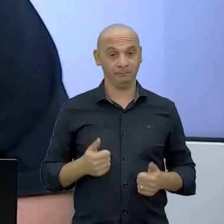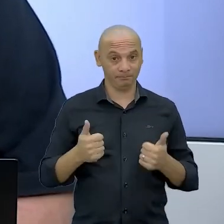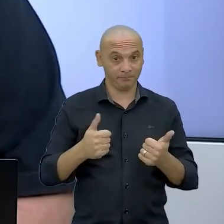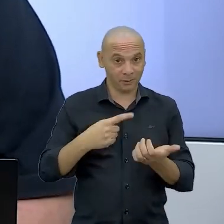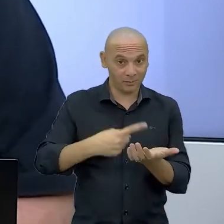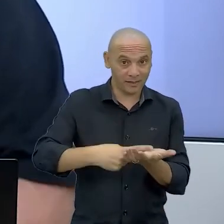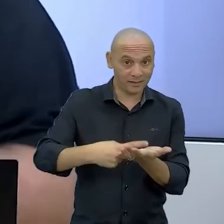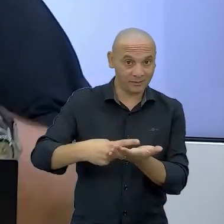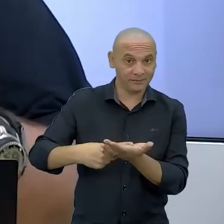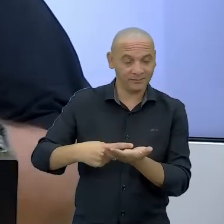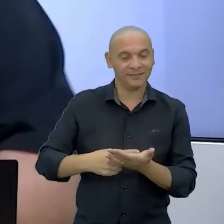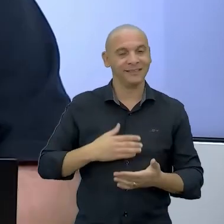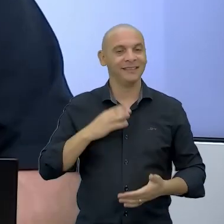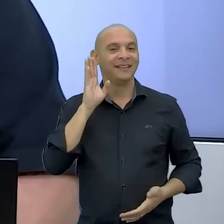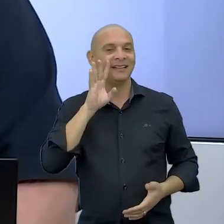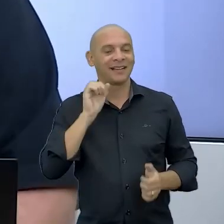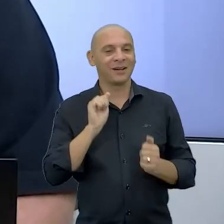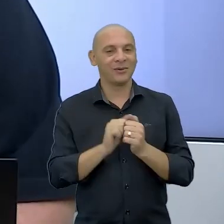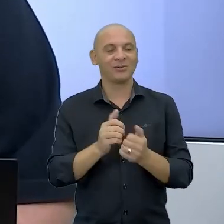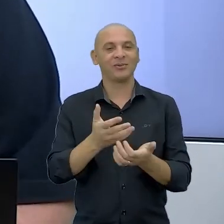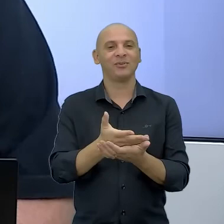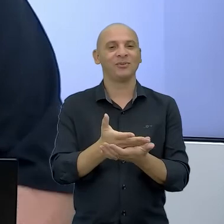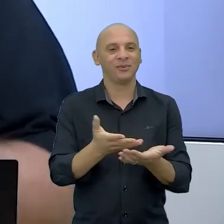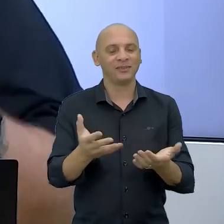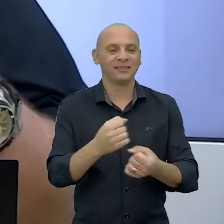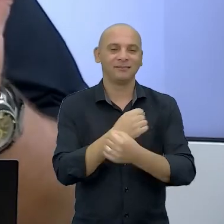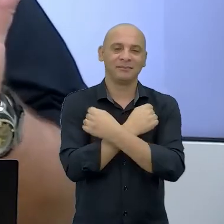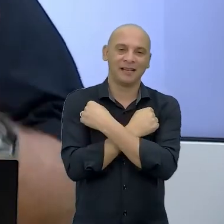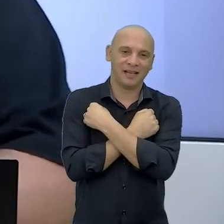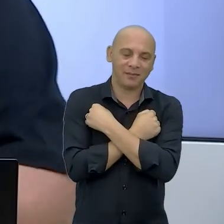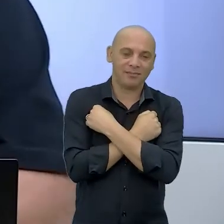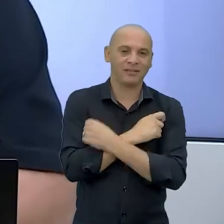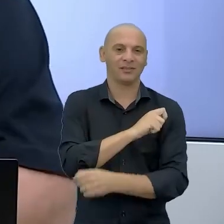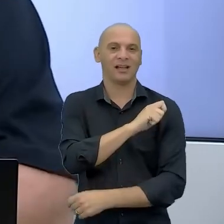certo, galerinha? Foi muito legal estar com vocês. Um abraço